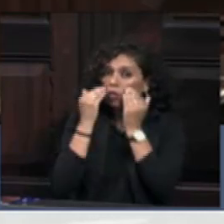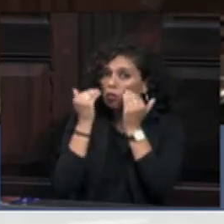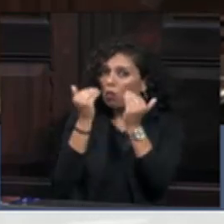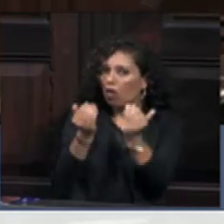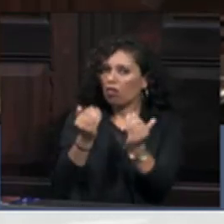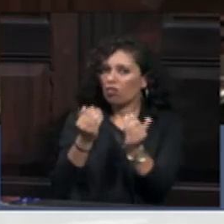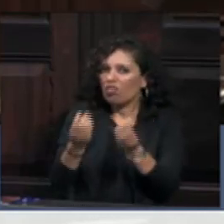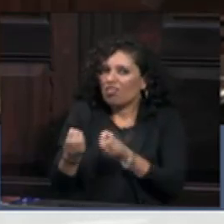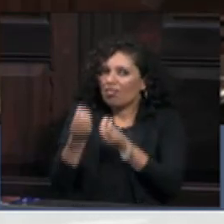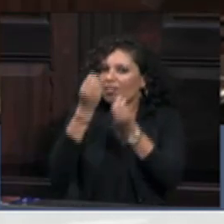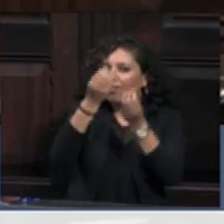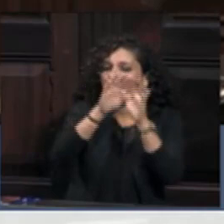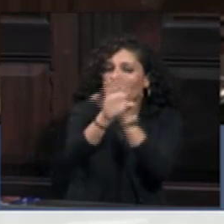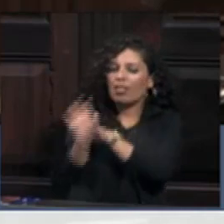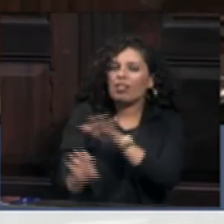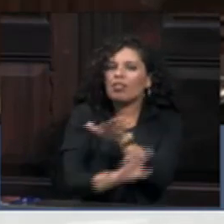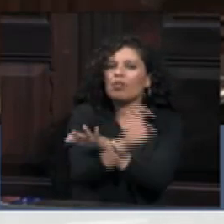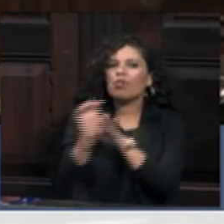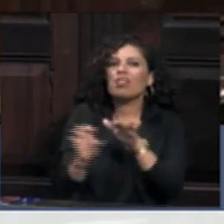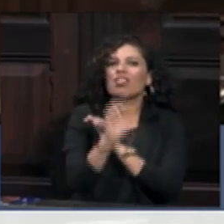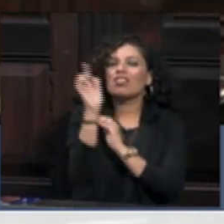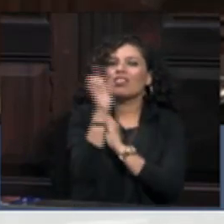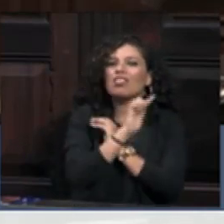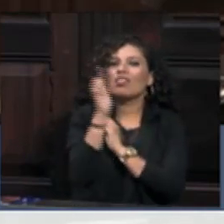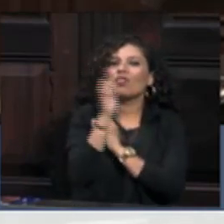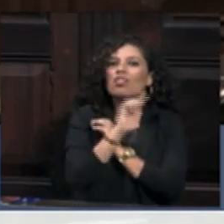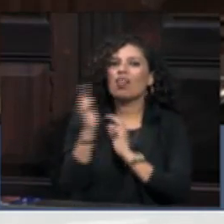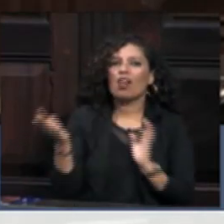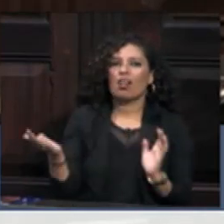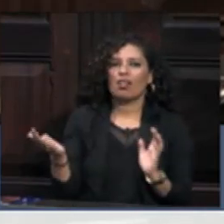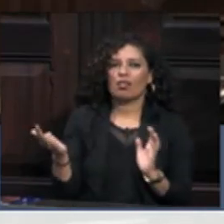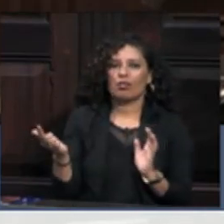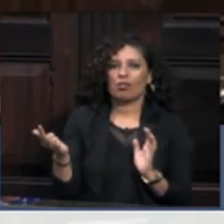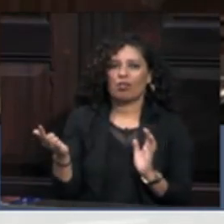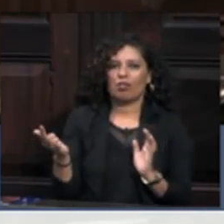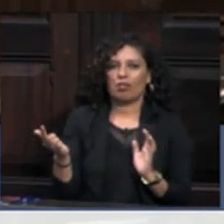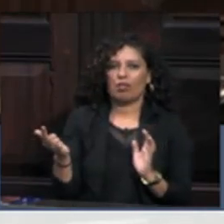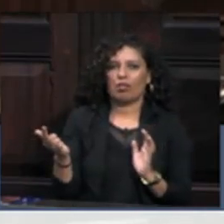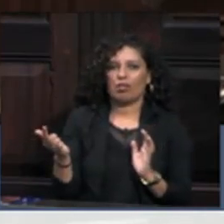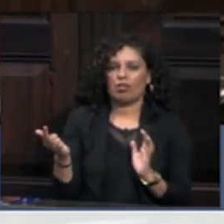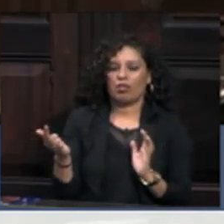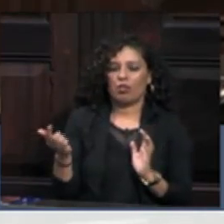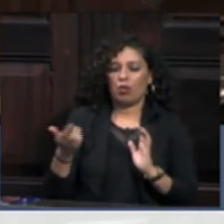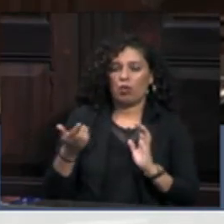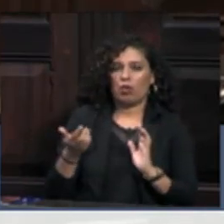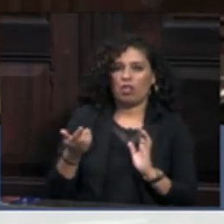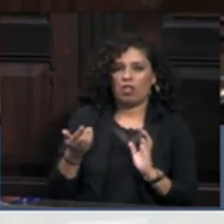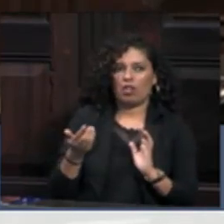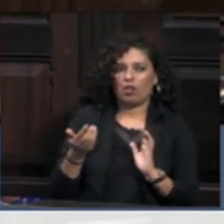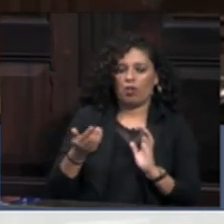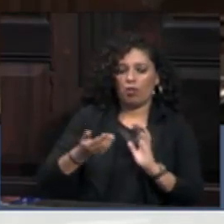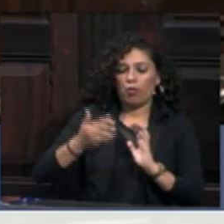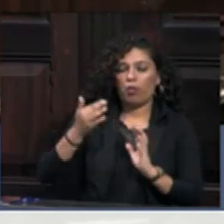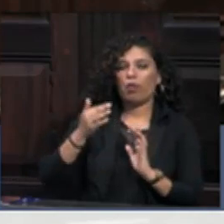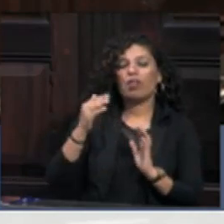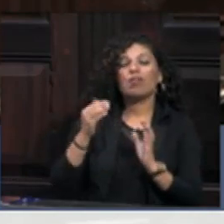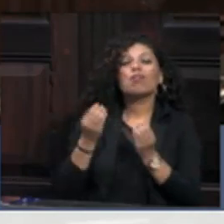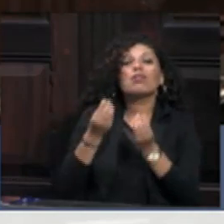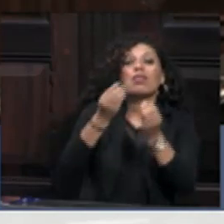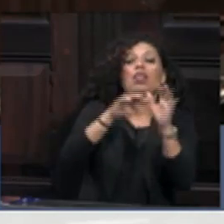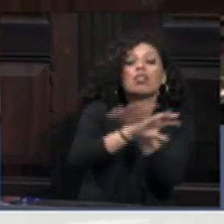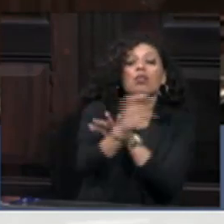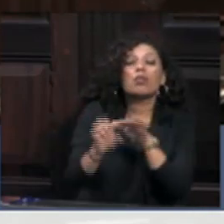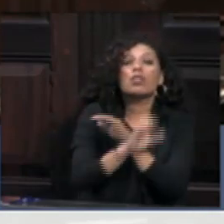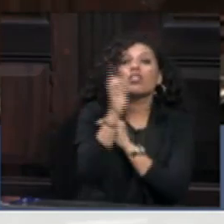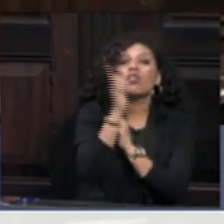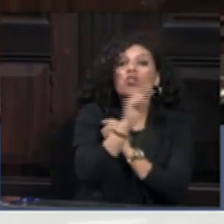utilizada como barganha para tirar o Rio de Janeiro do fundo de um